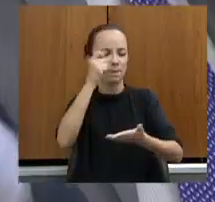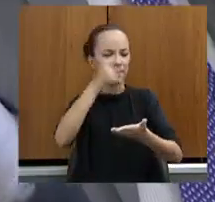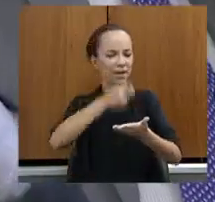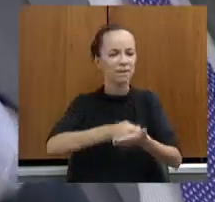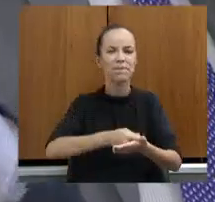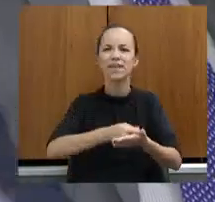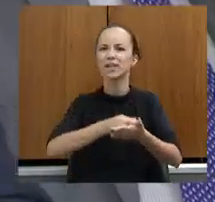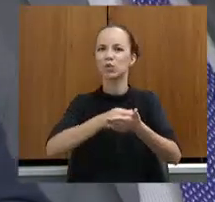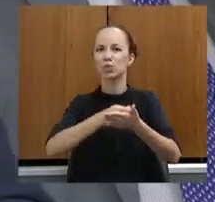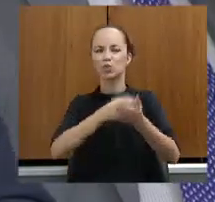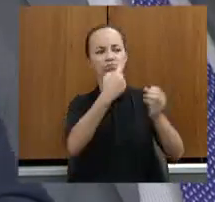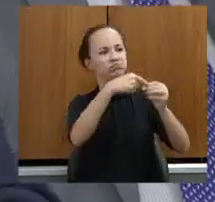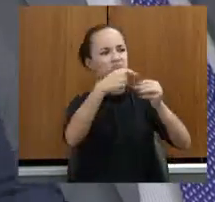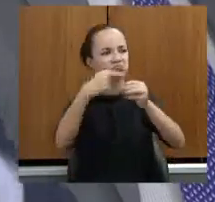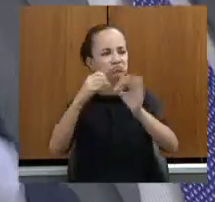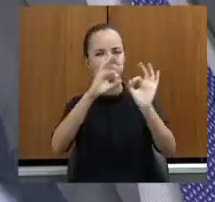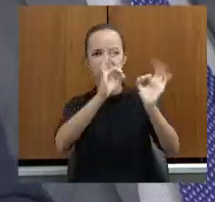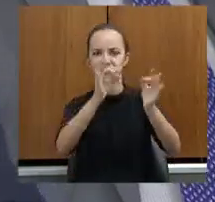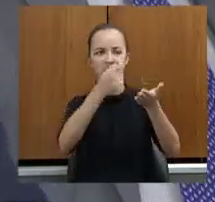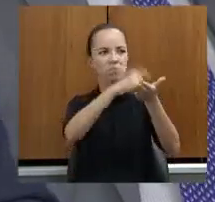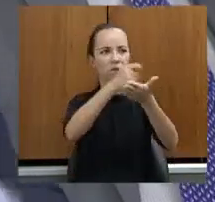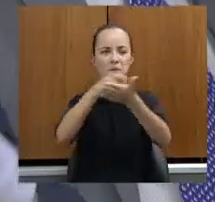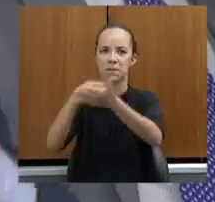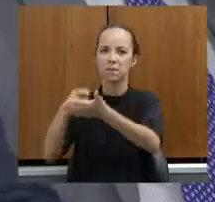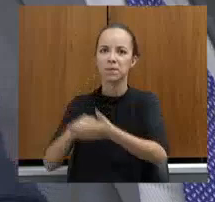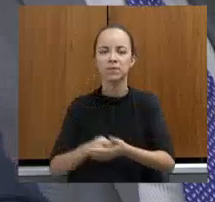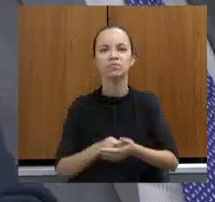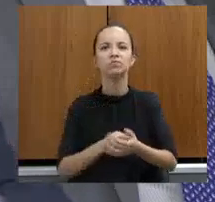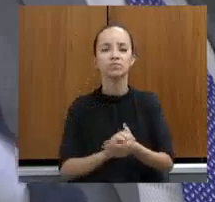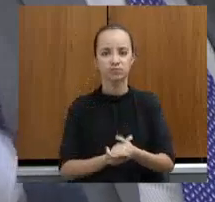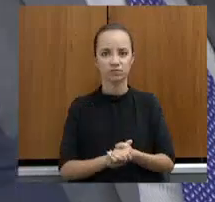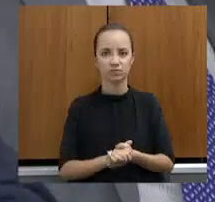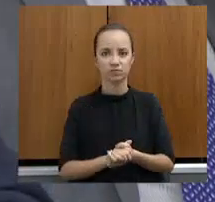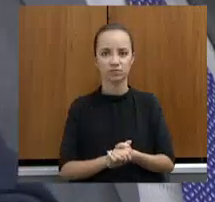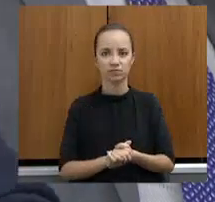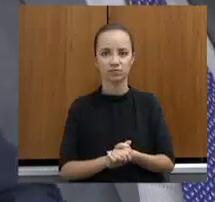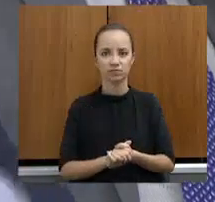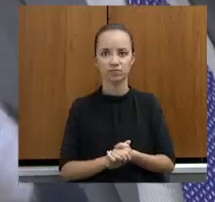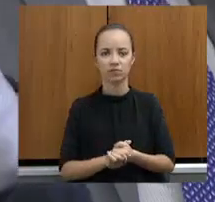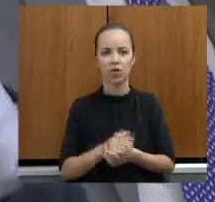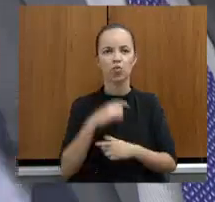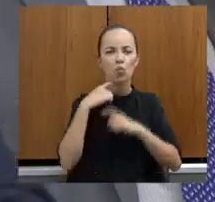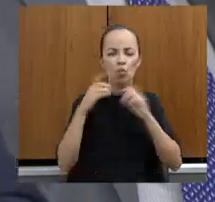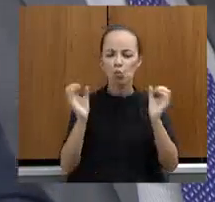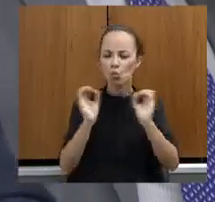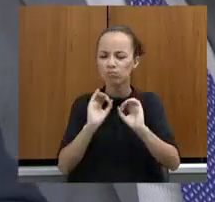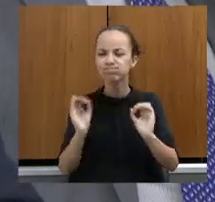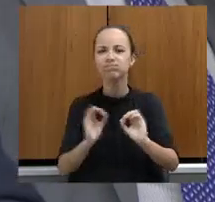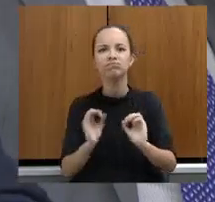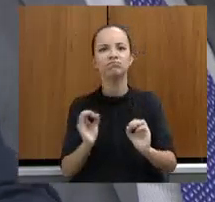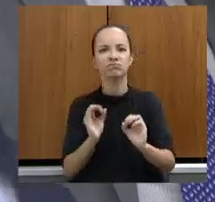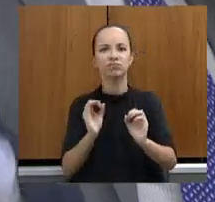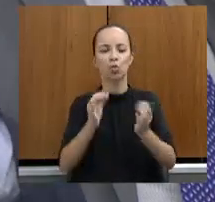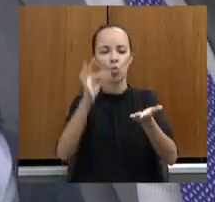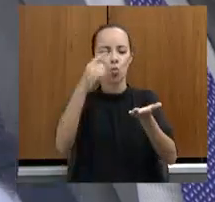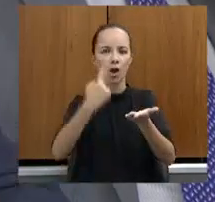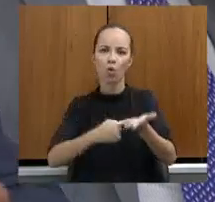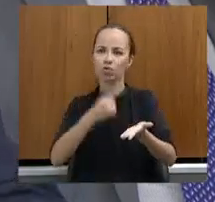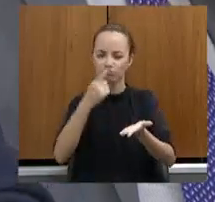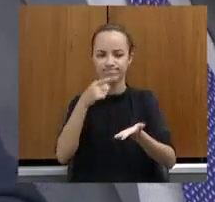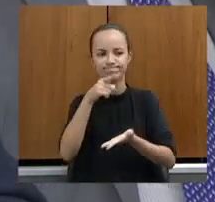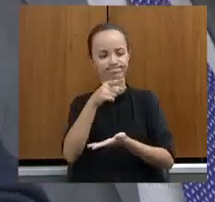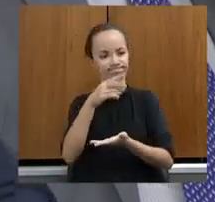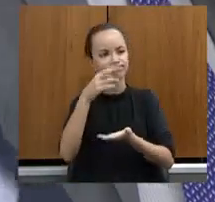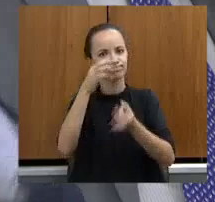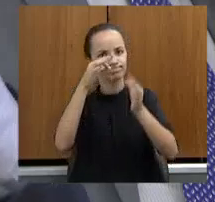junto aos municípios o que ensejou Sem dúvida alguma o pagamento de um acordo importante celebrado no